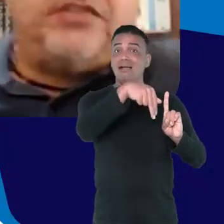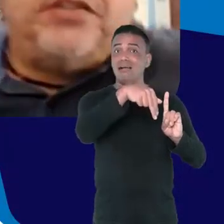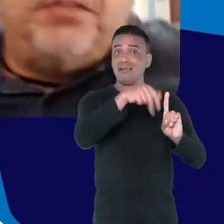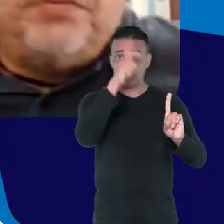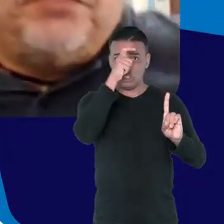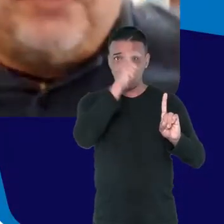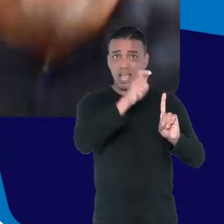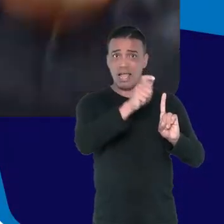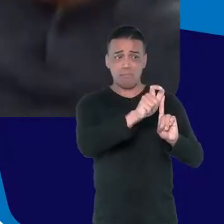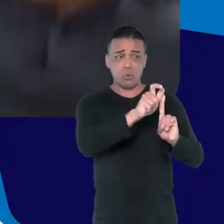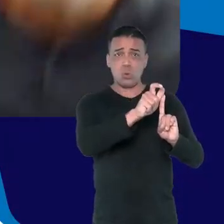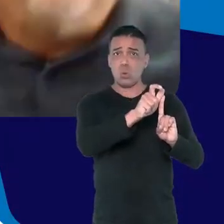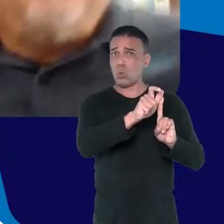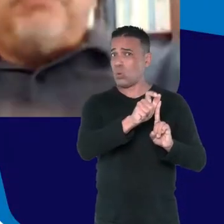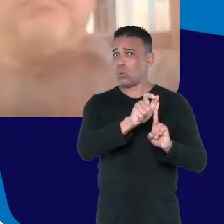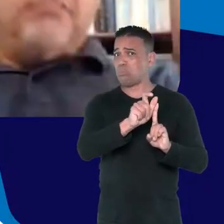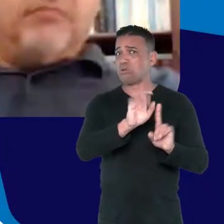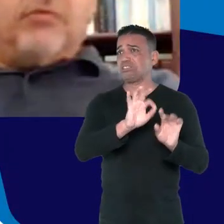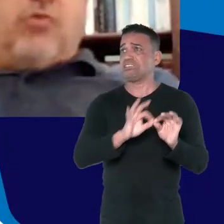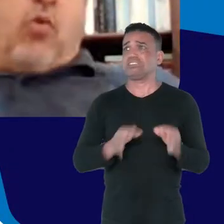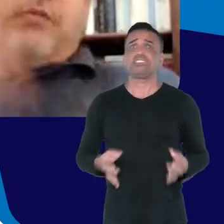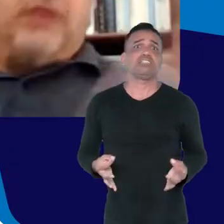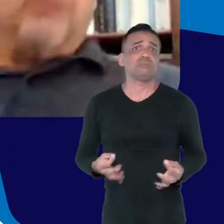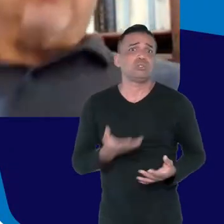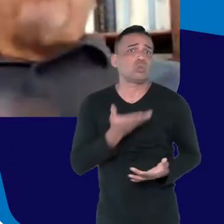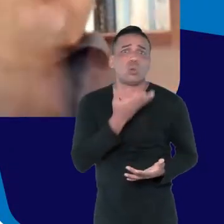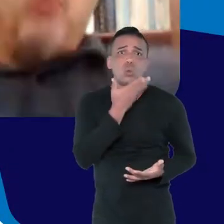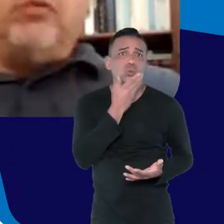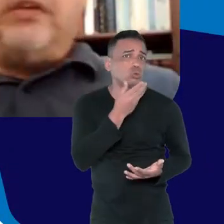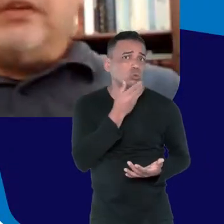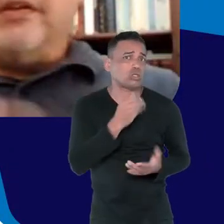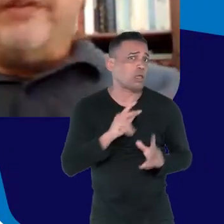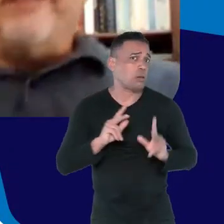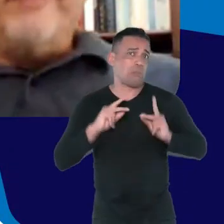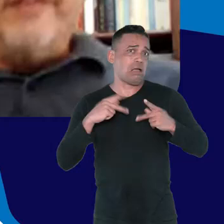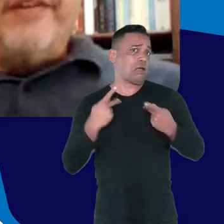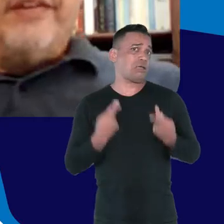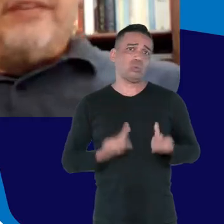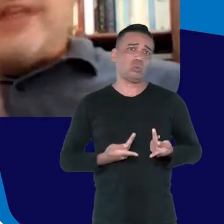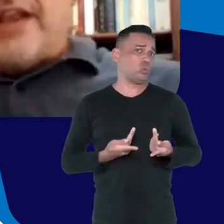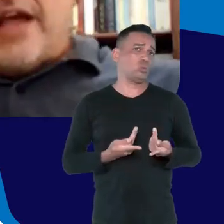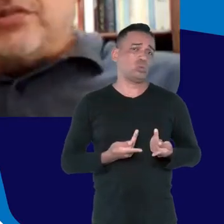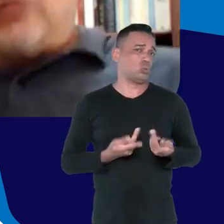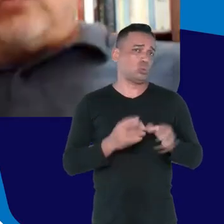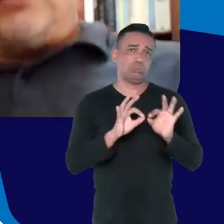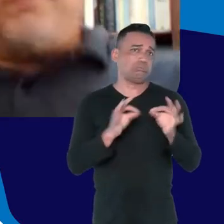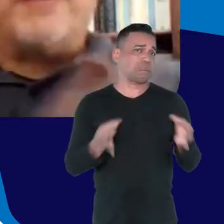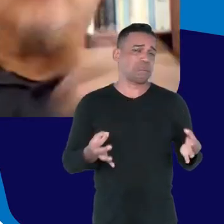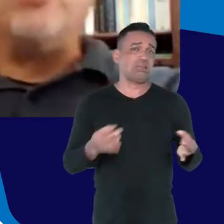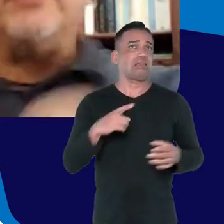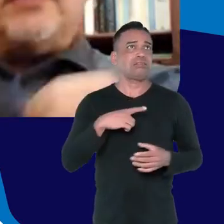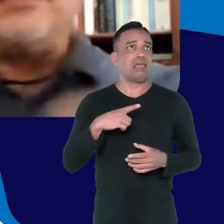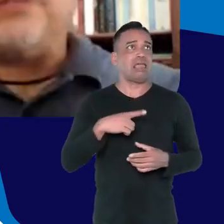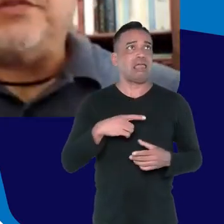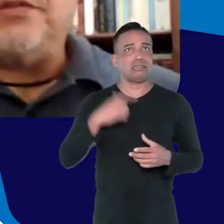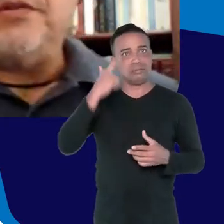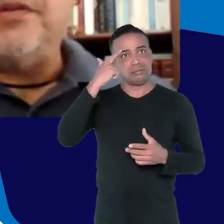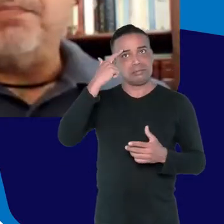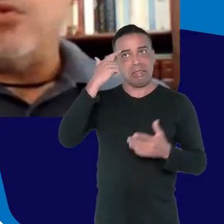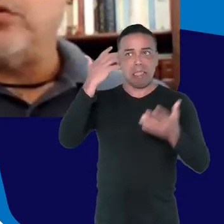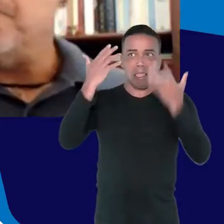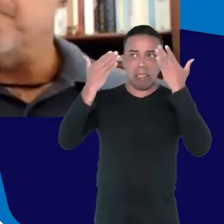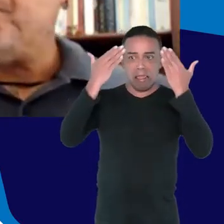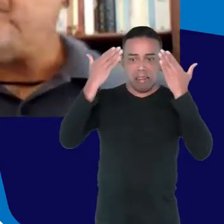ser simplesmente um homem comum que tem lá as suas paranoias